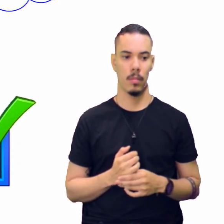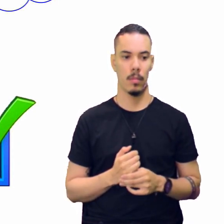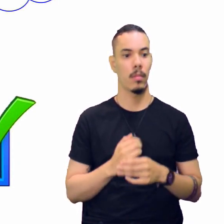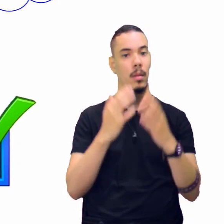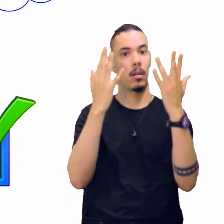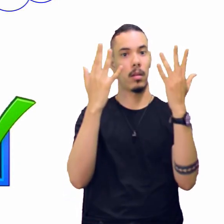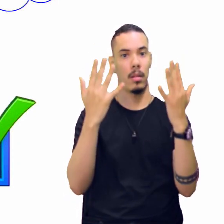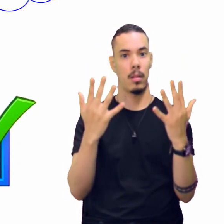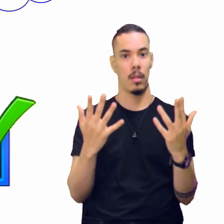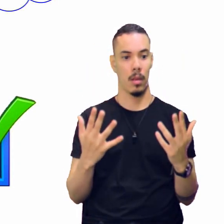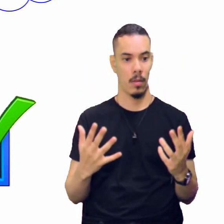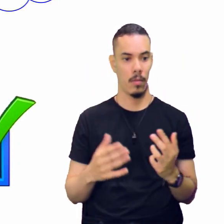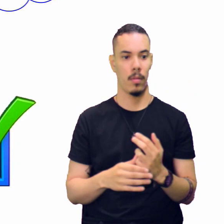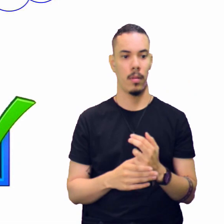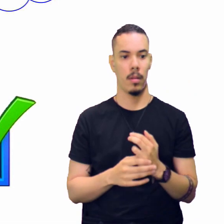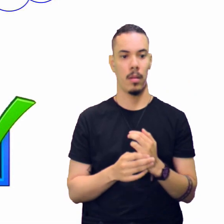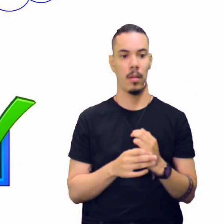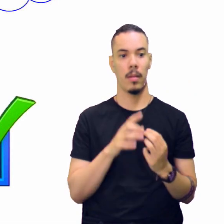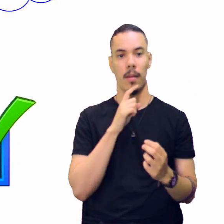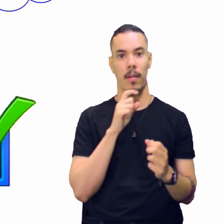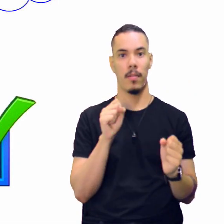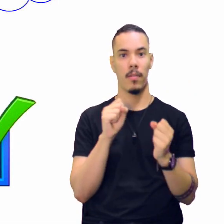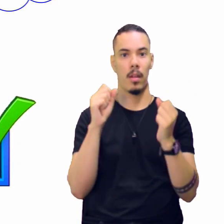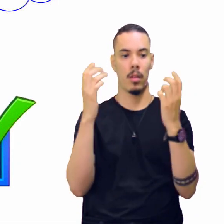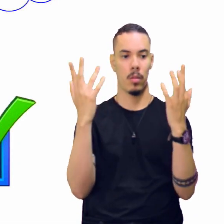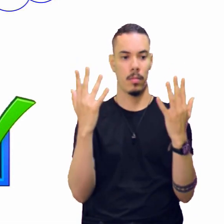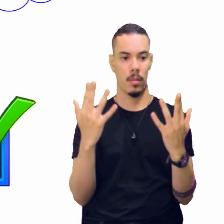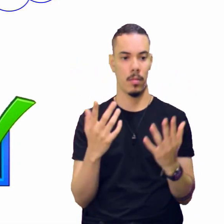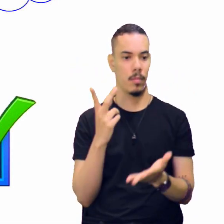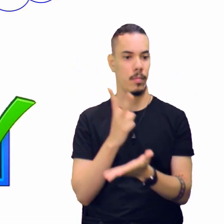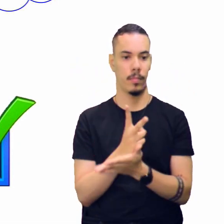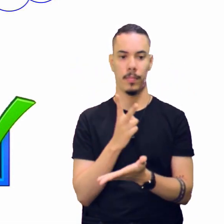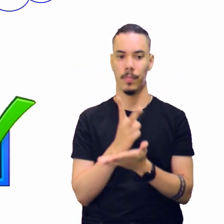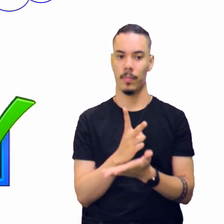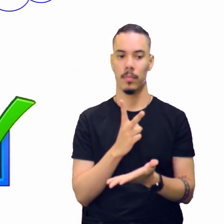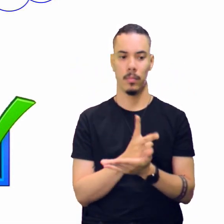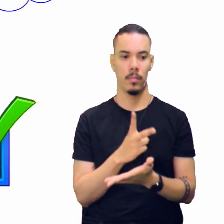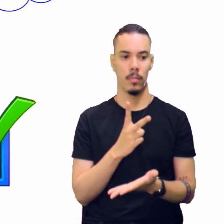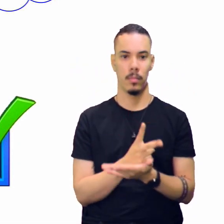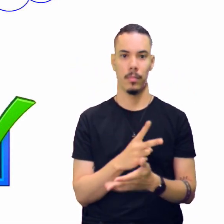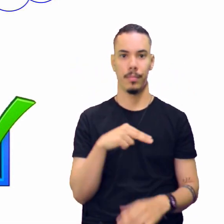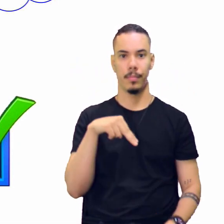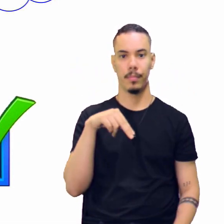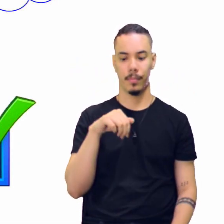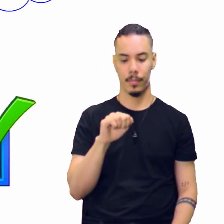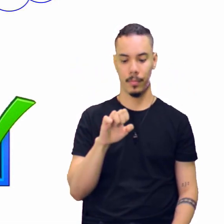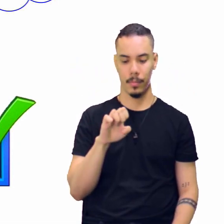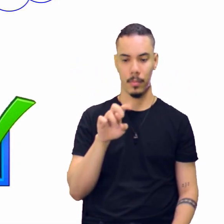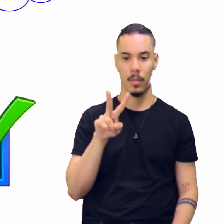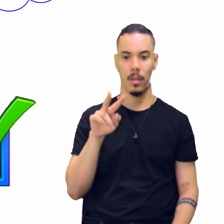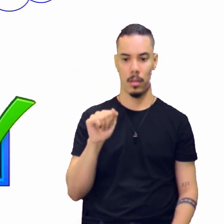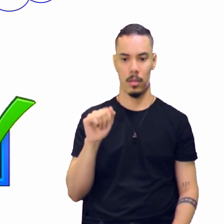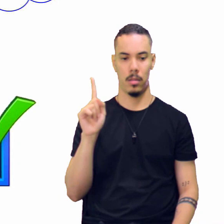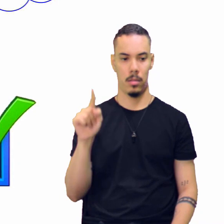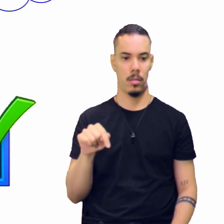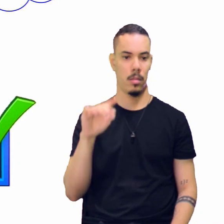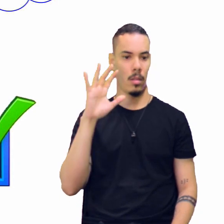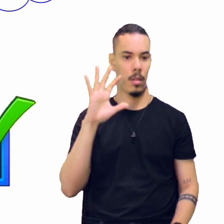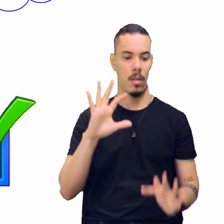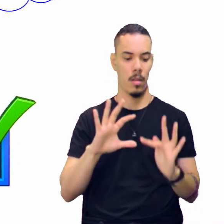Neva todo o inverno no país de Ana. O que que está indicando? Verbo nevar, né? É um